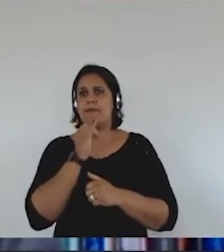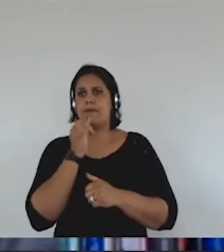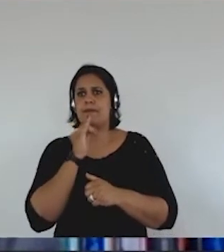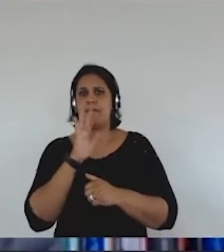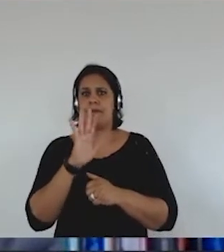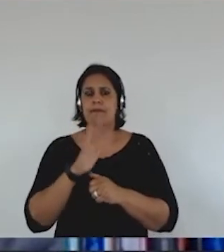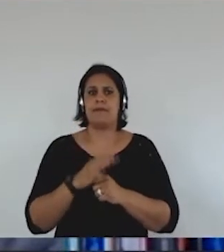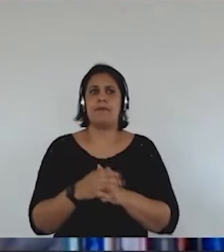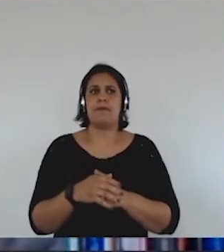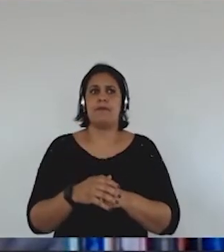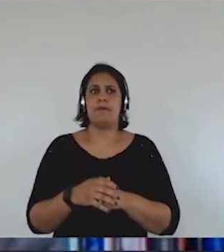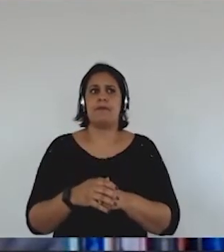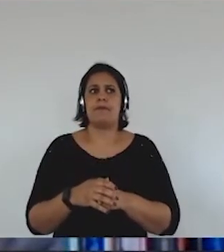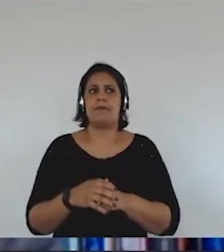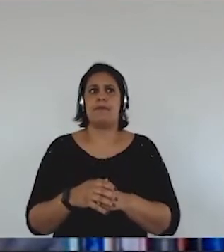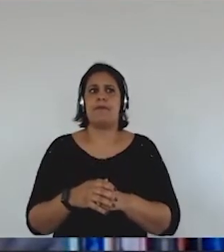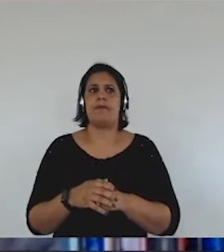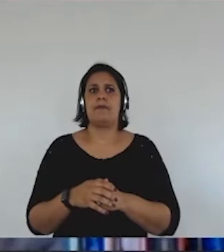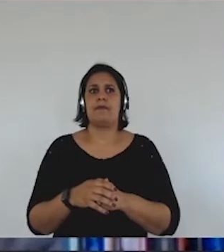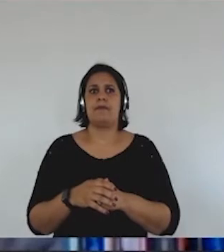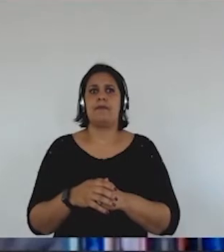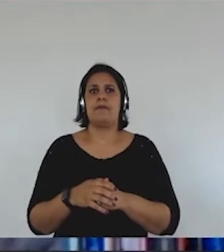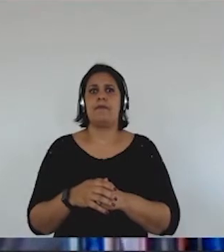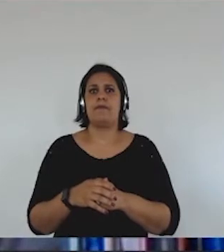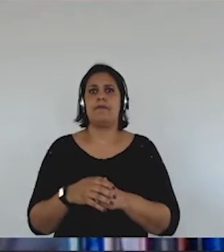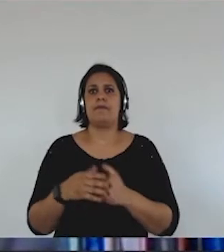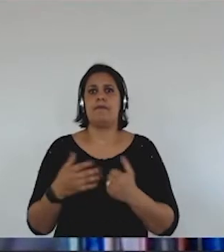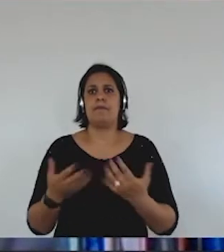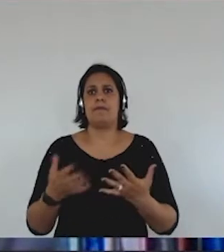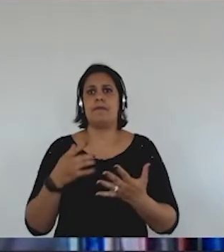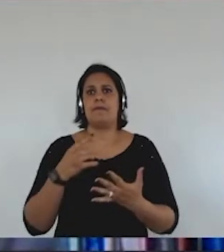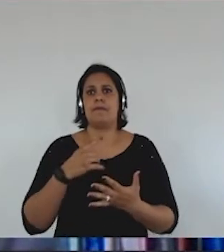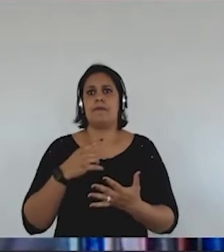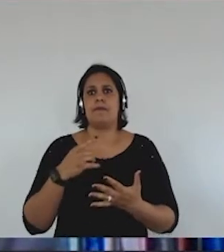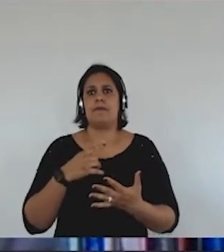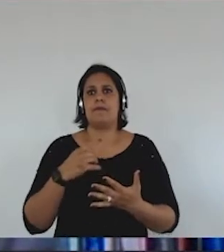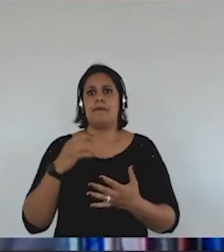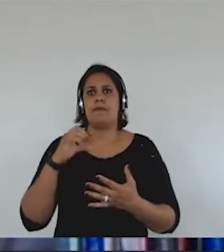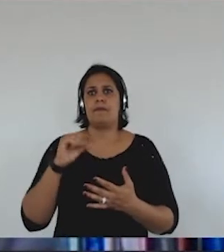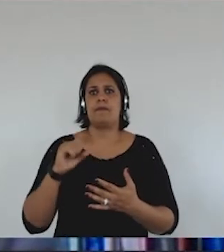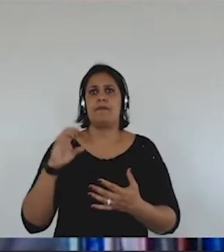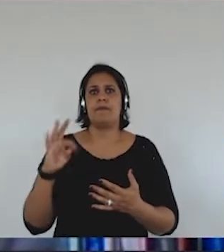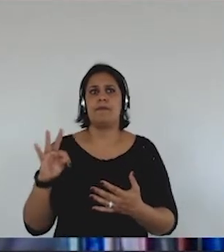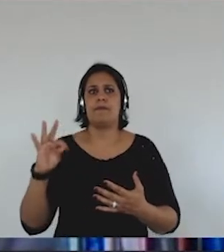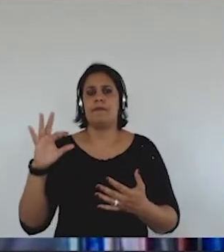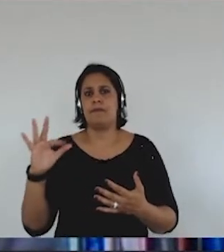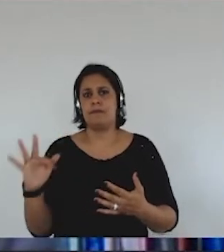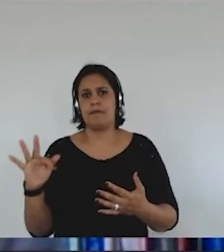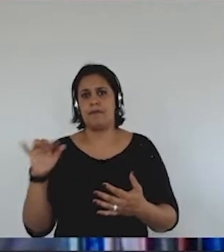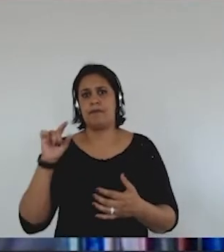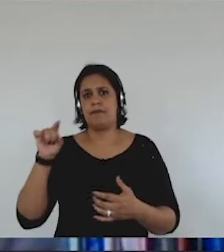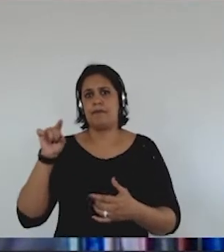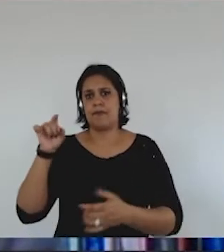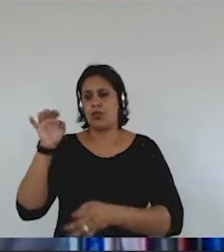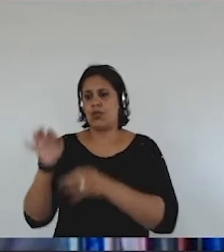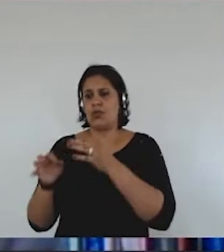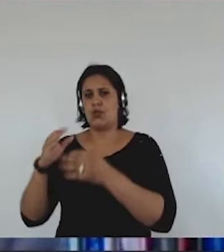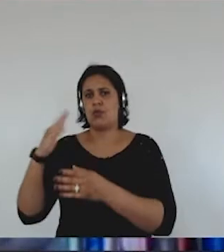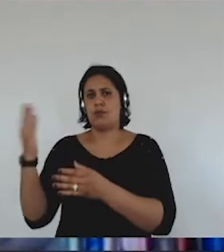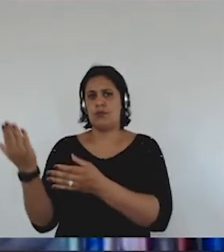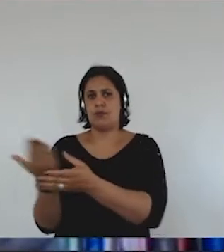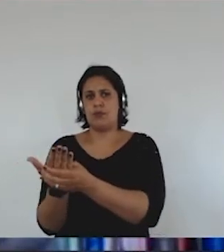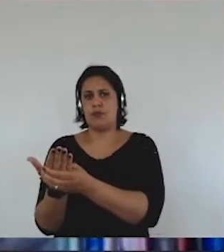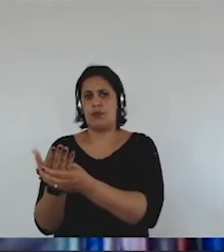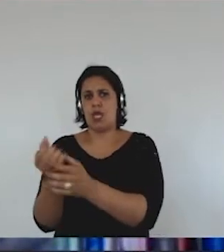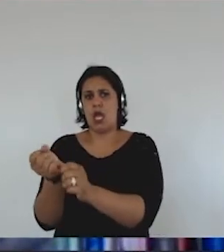comparação também, enquanto o Supremo Tribunal Federal julga cerca de 90 mil processos por